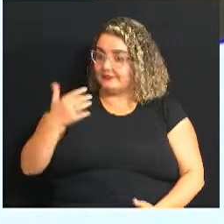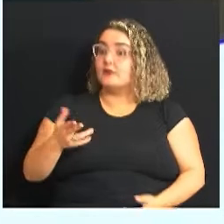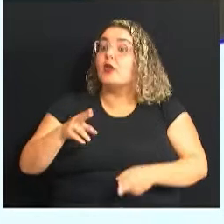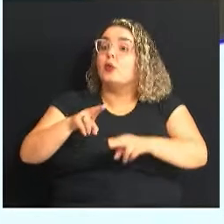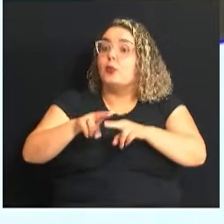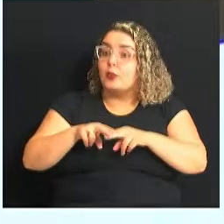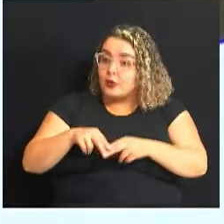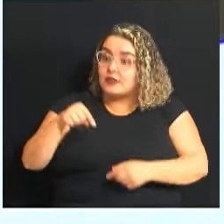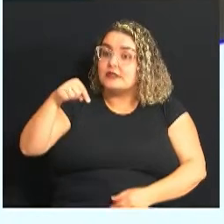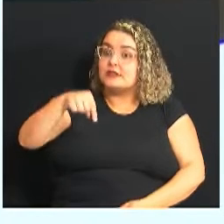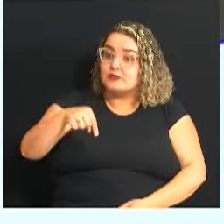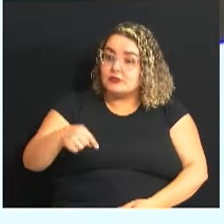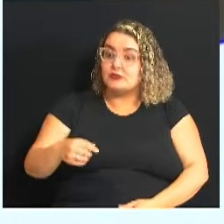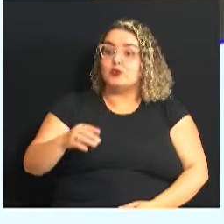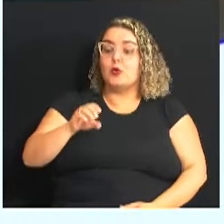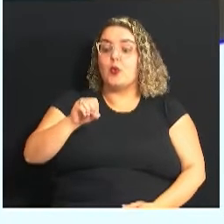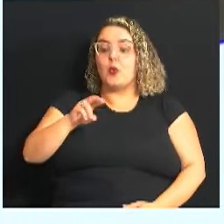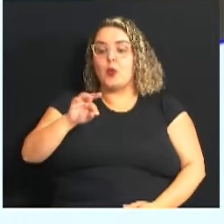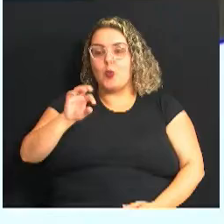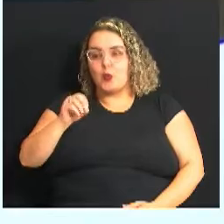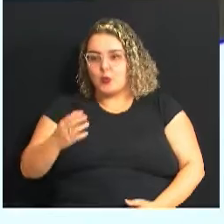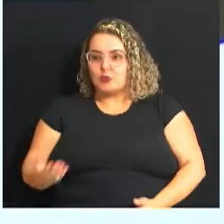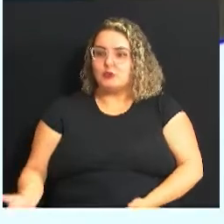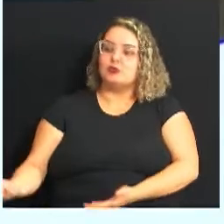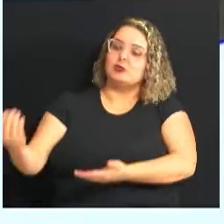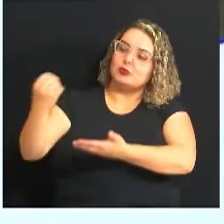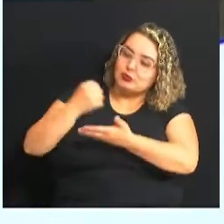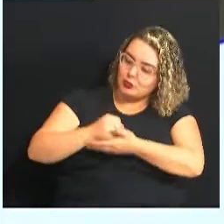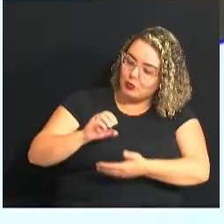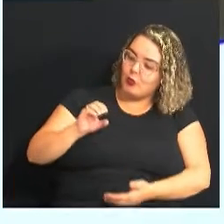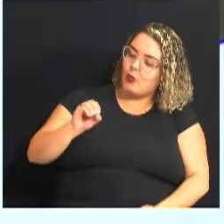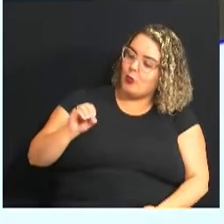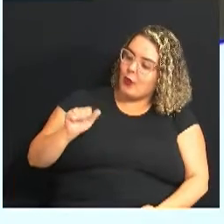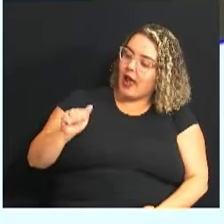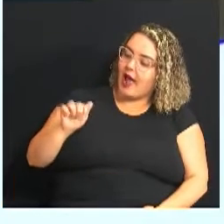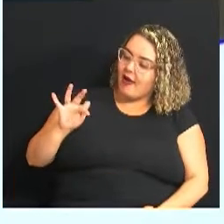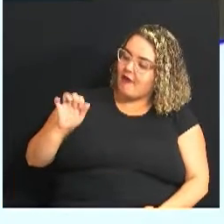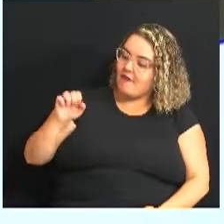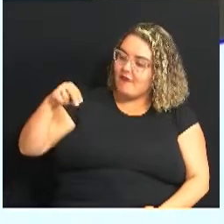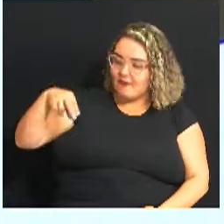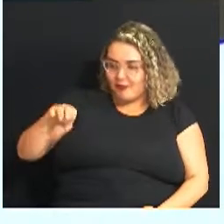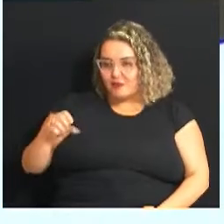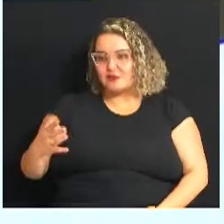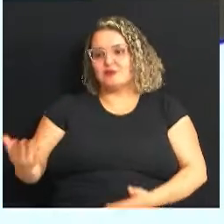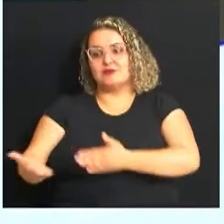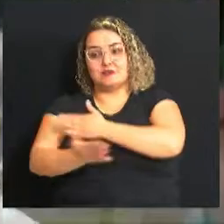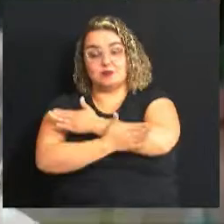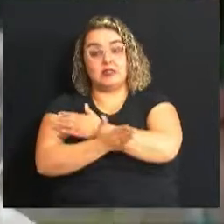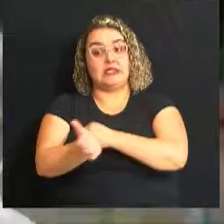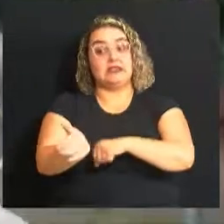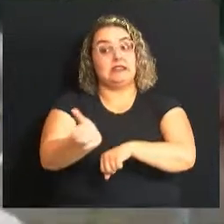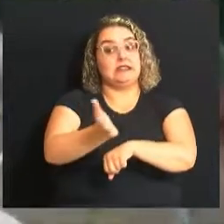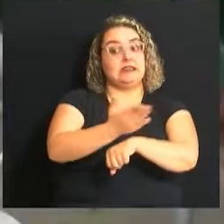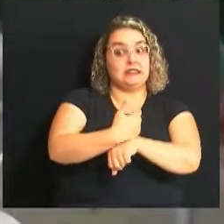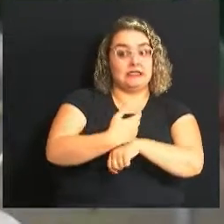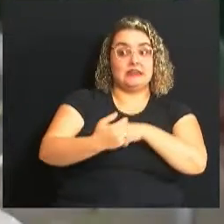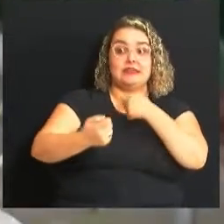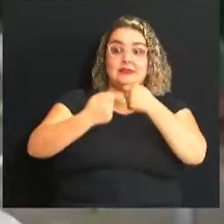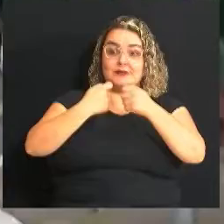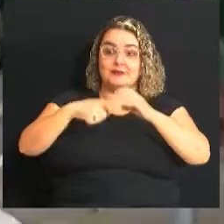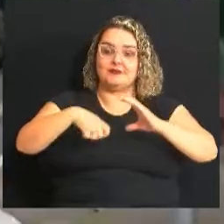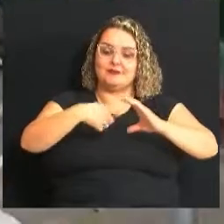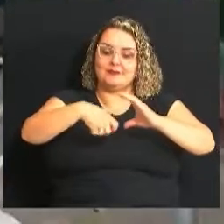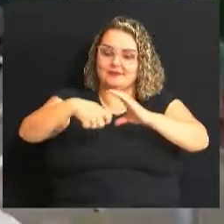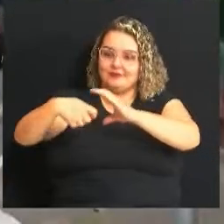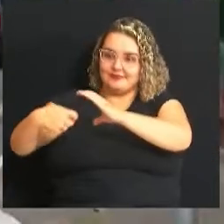gente veio aqui para o Horto, trouxe o Afonso para ajudar a gente nessa participação. Mas antes, o nosso repórter cinematográfico,